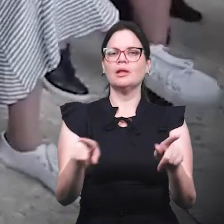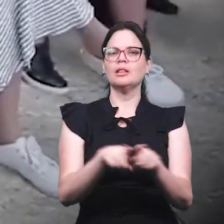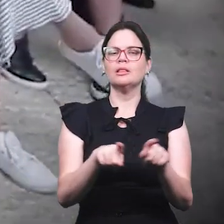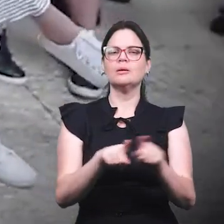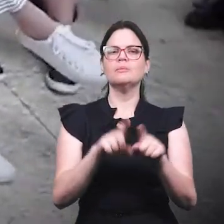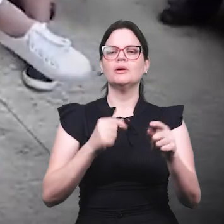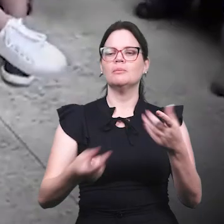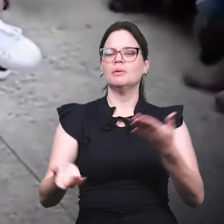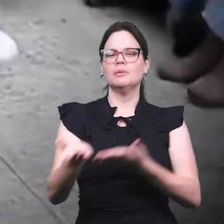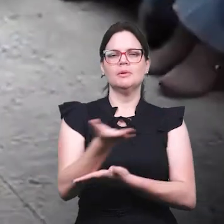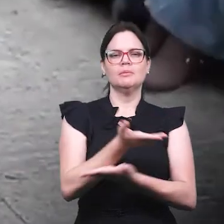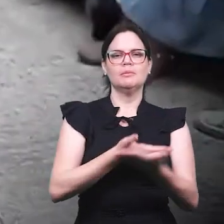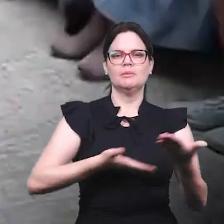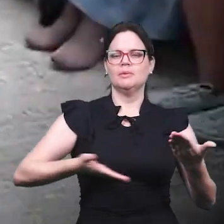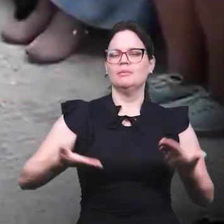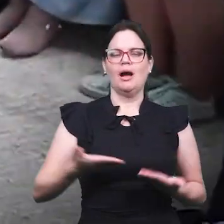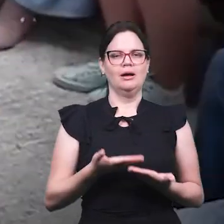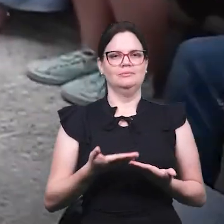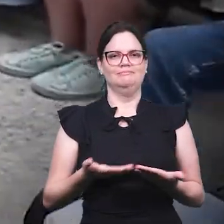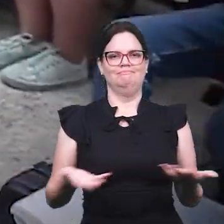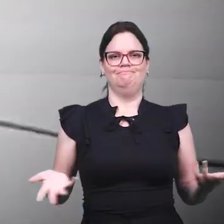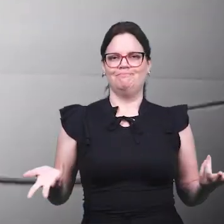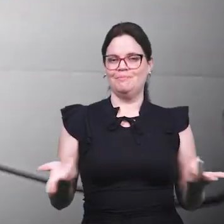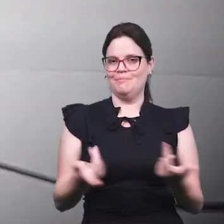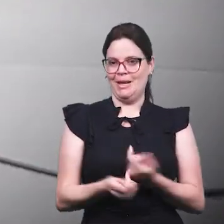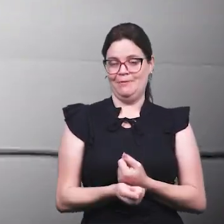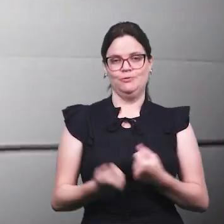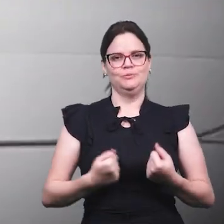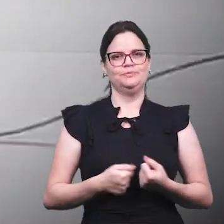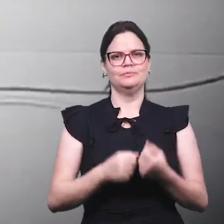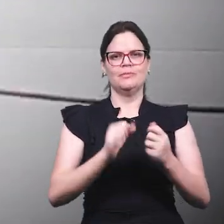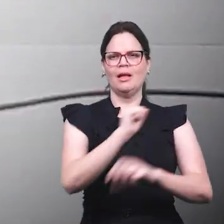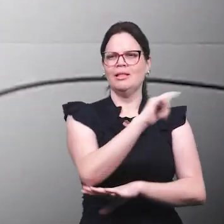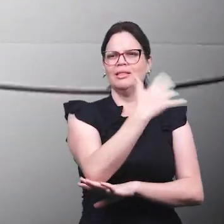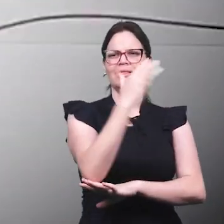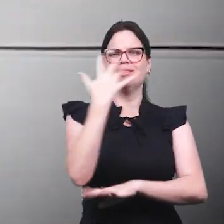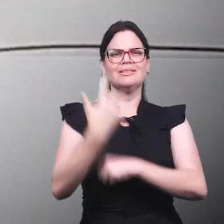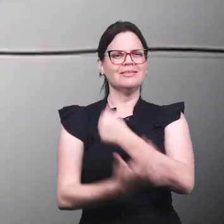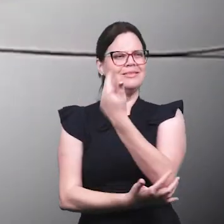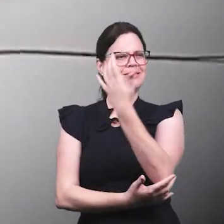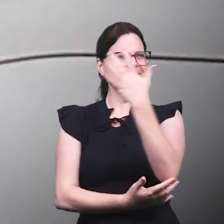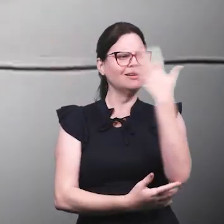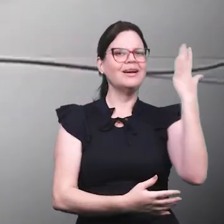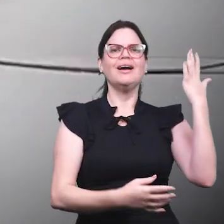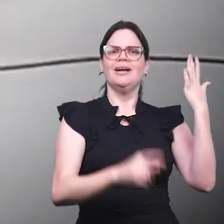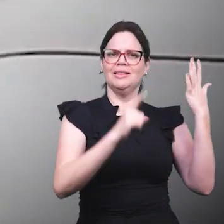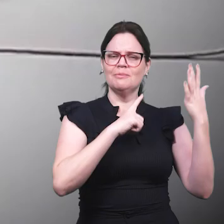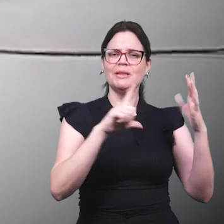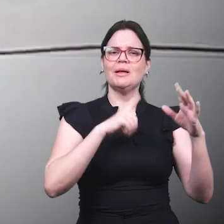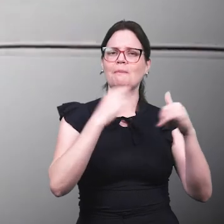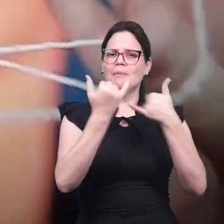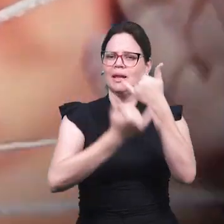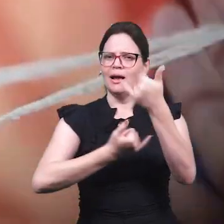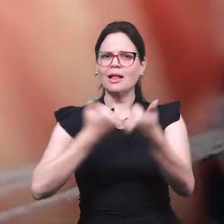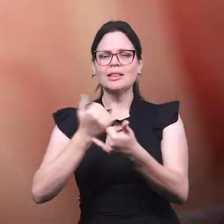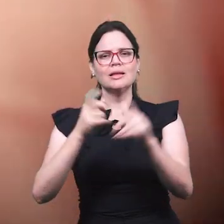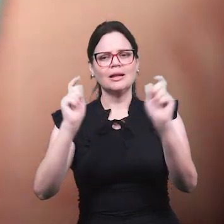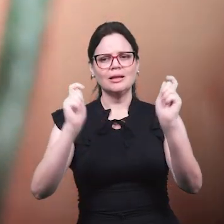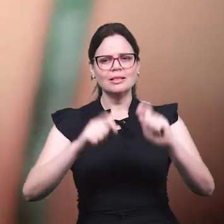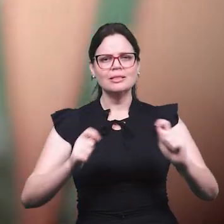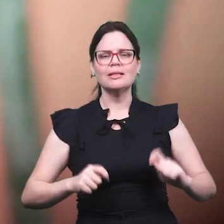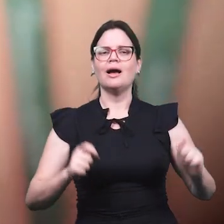desfrutam de um ambiente maravilhoso e único. Ao ar livre, as brincadeiras também são utilizadas para